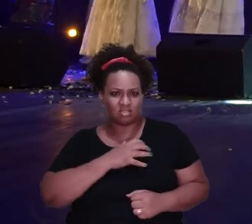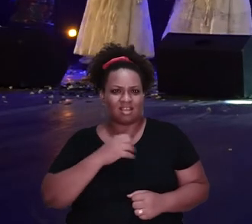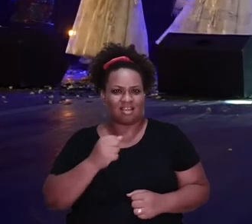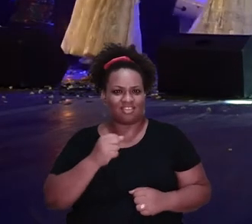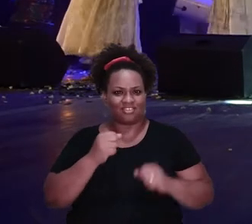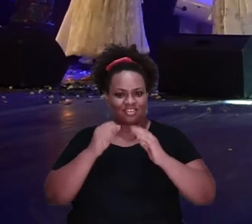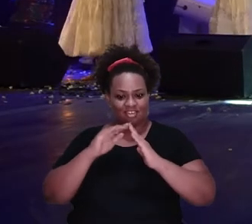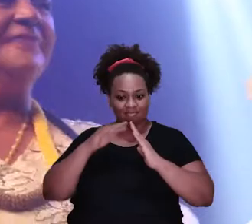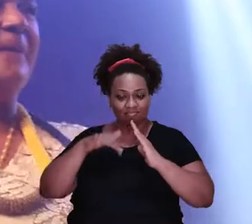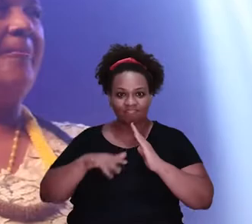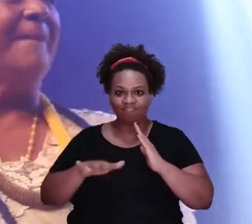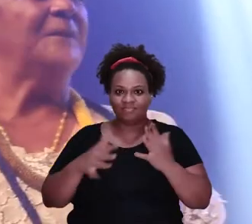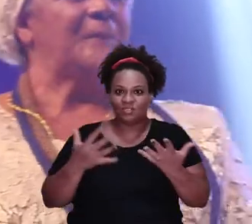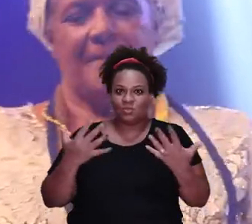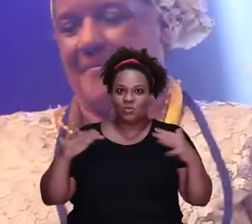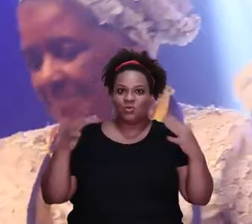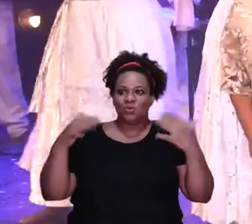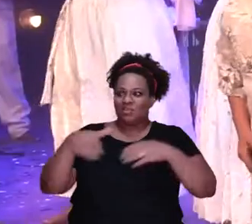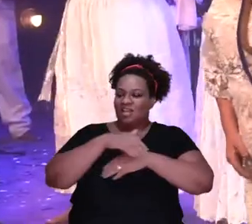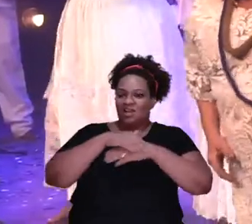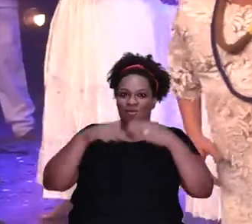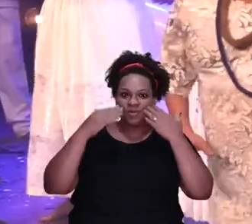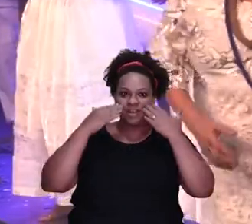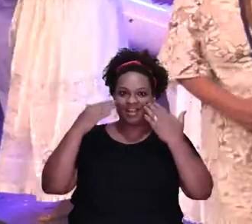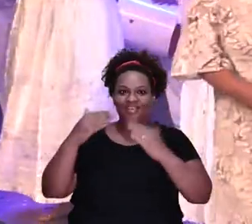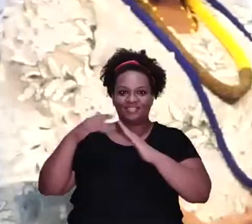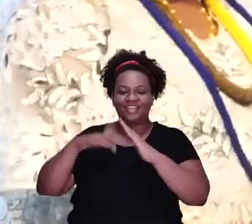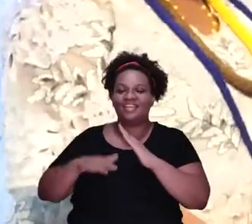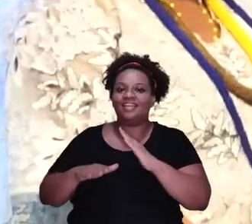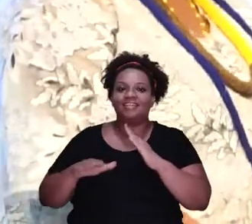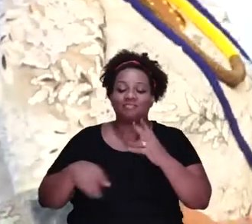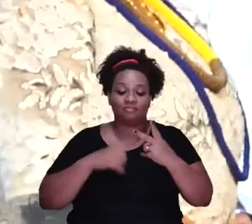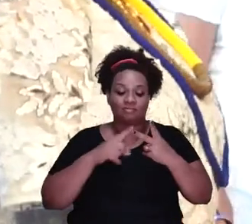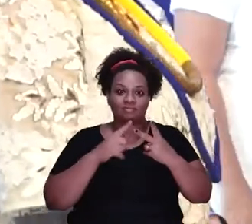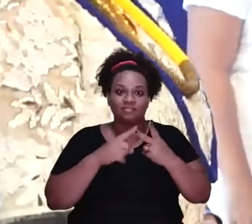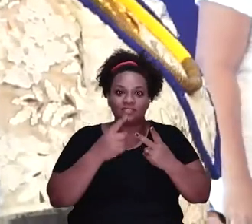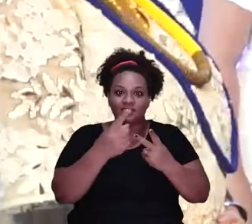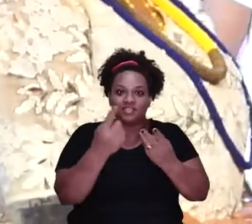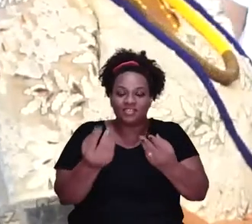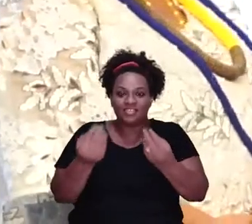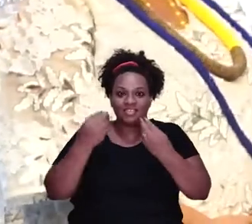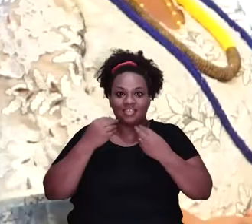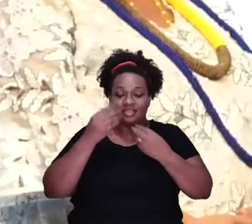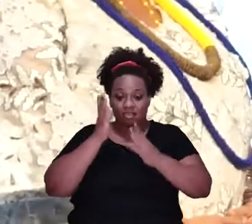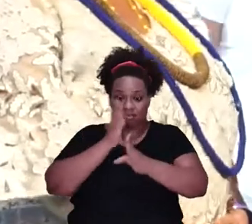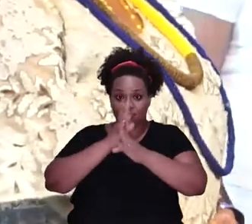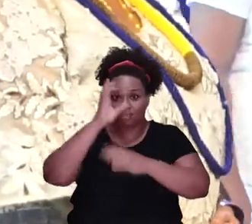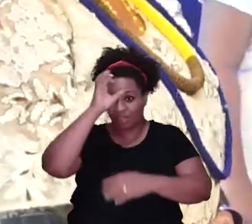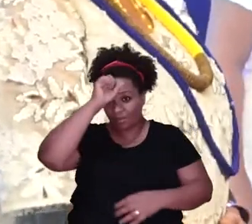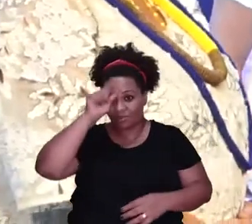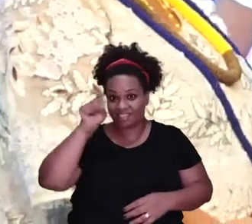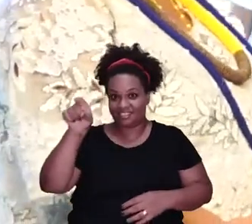é a nossa é o nosso terreno na rua então é uma das maiores honras segunda vindo da mão da senhora que foi onde eu